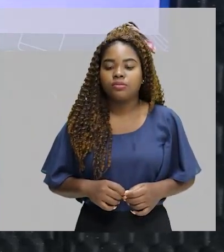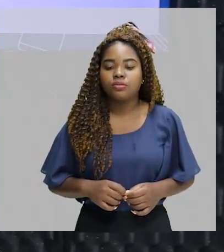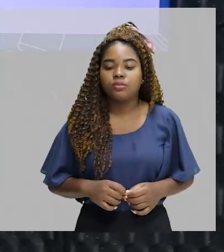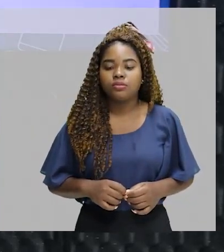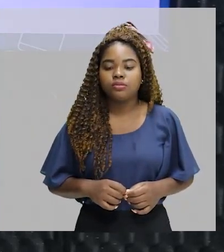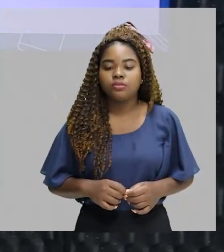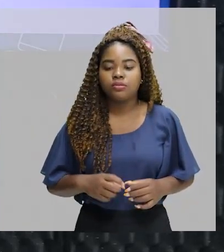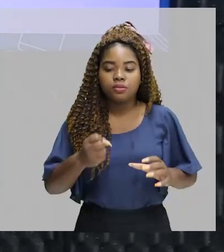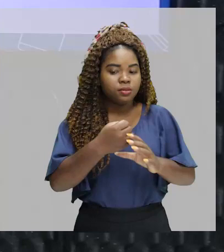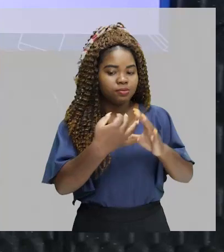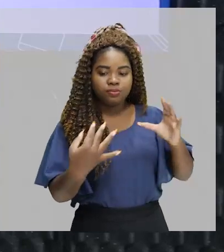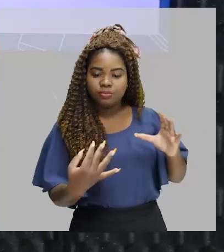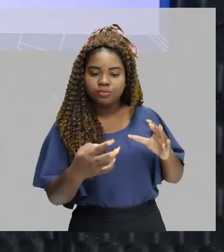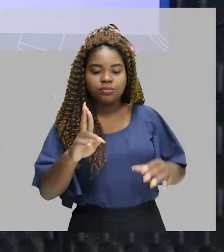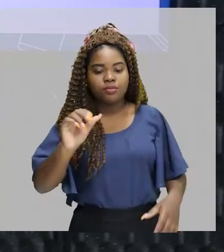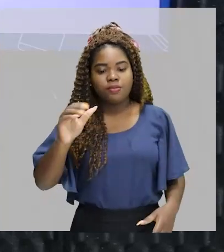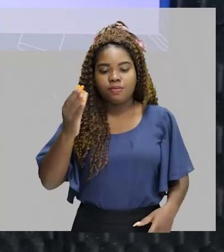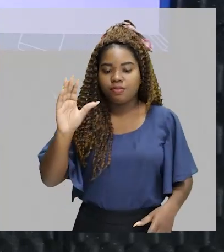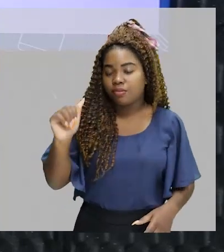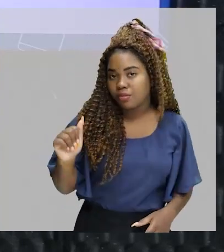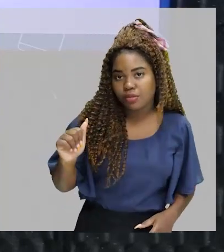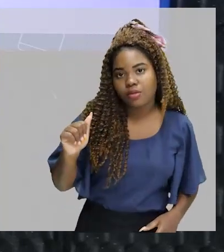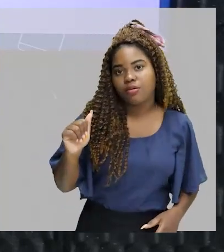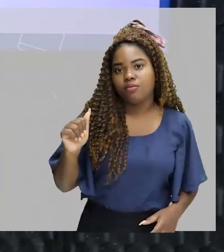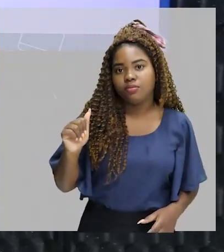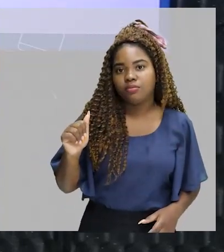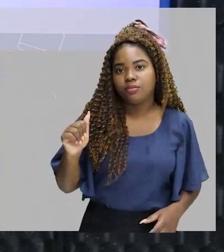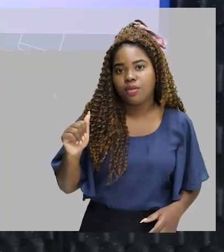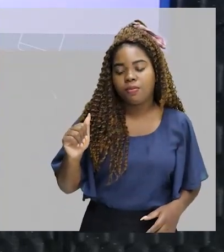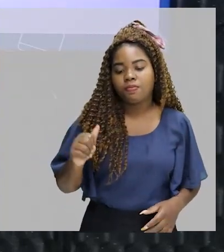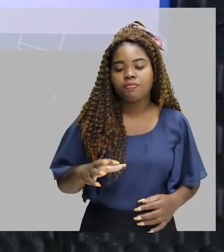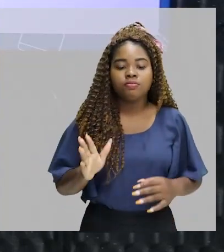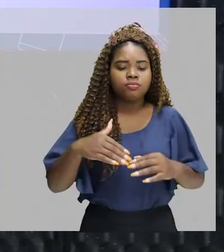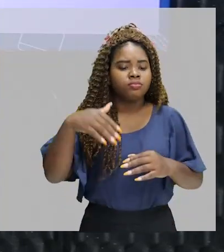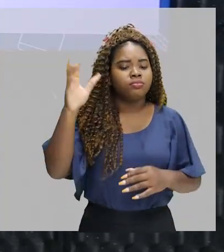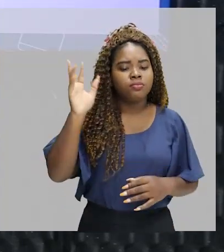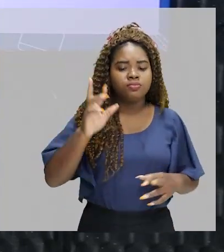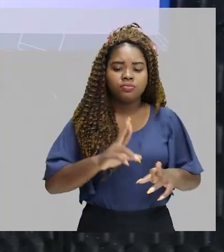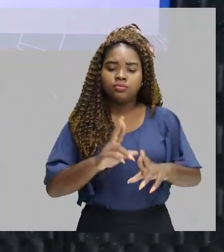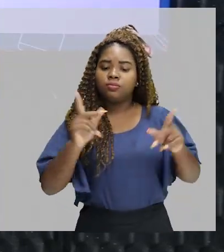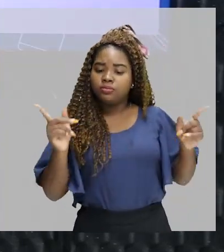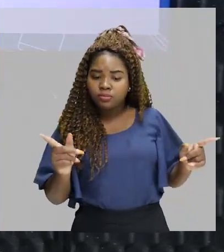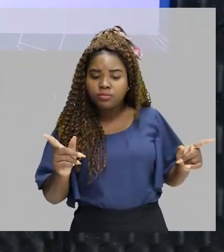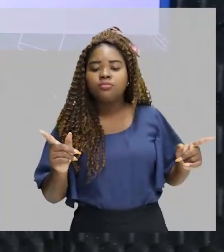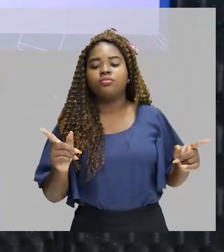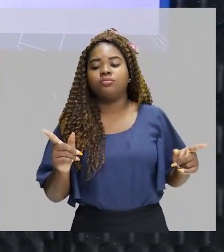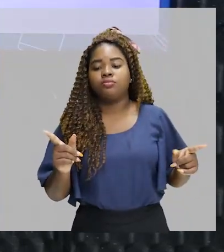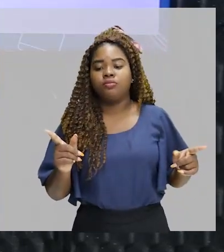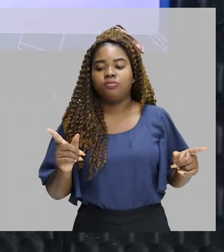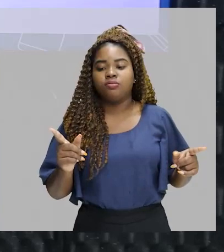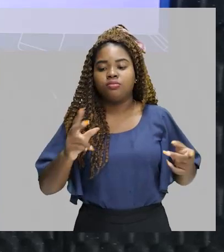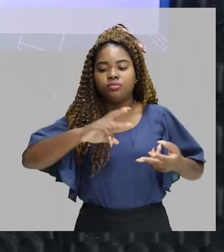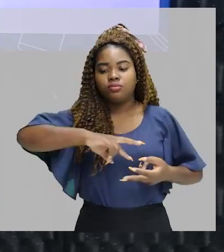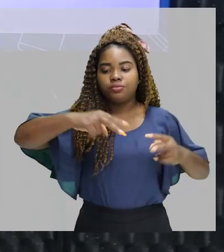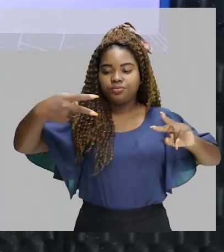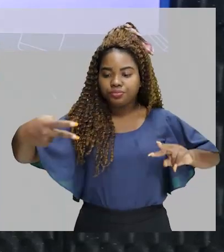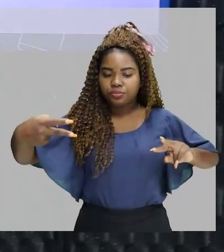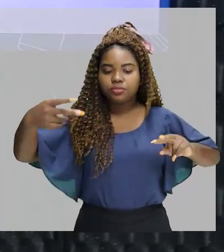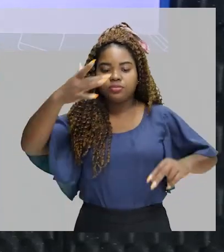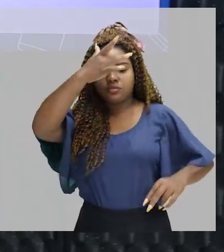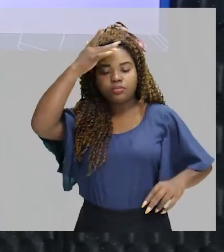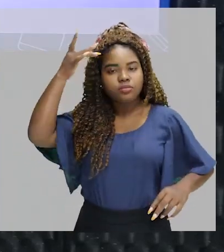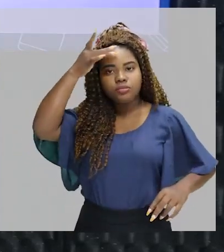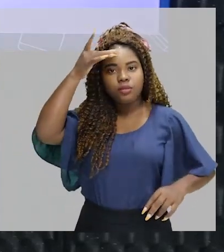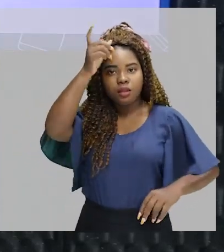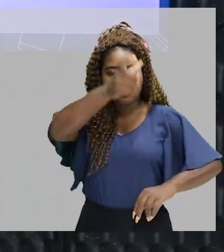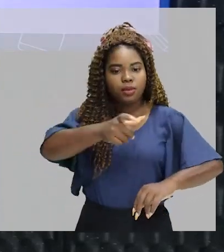né, esse conceito aí demandaria mais diferenças, mais diversidades físicas e genéticas. O DNA de uma pessoa